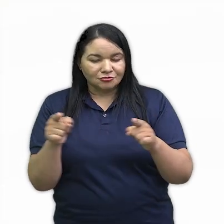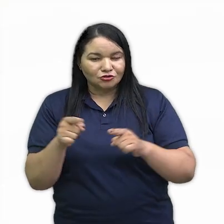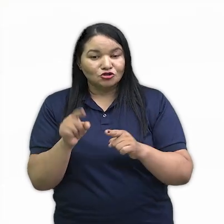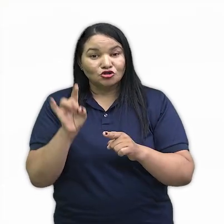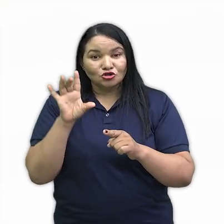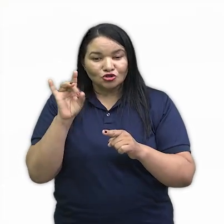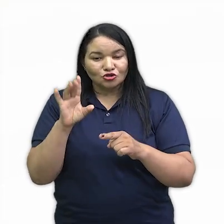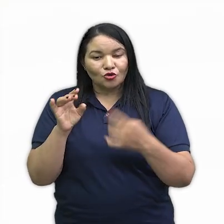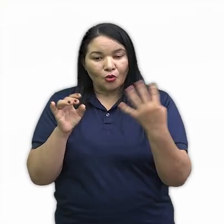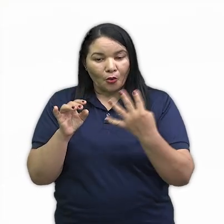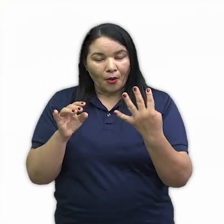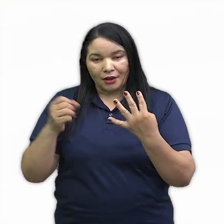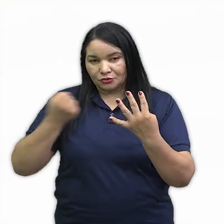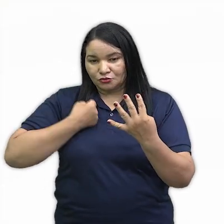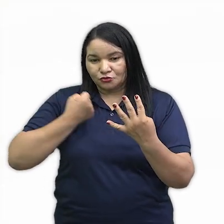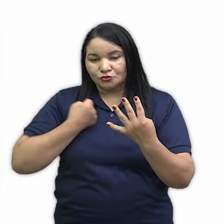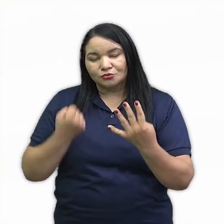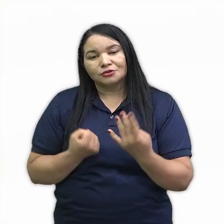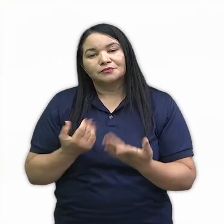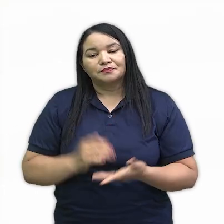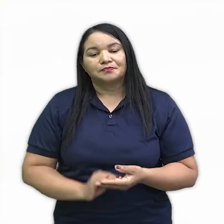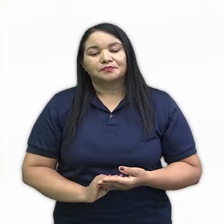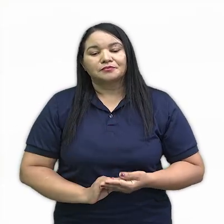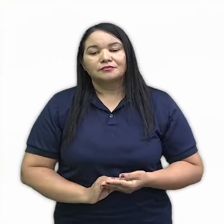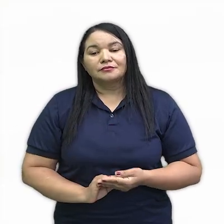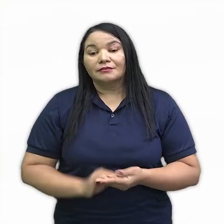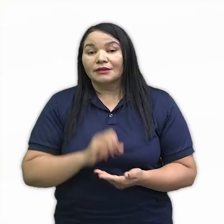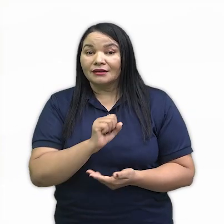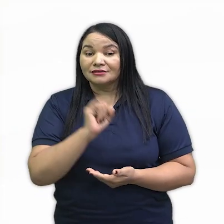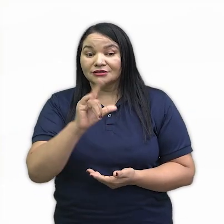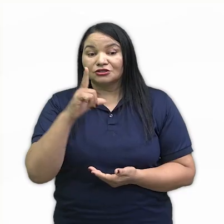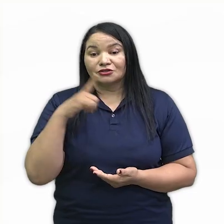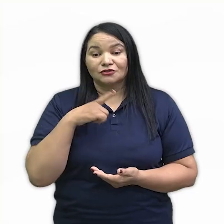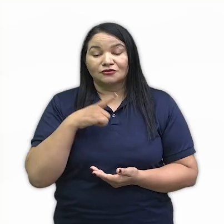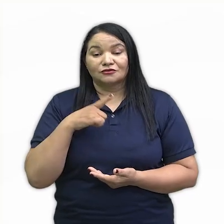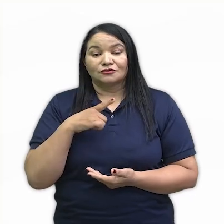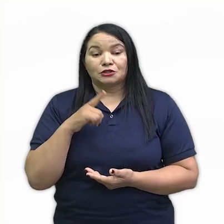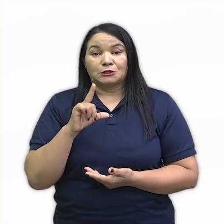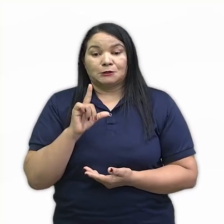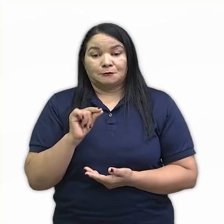4 elementos. Se a gente quisesse aí